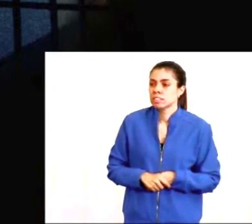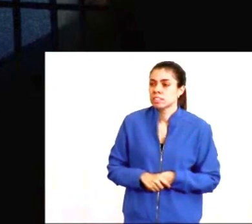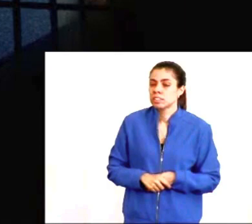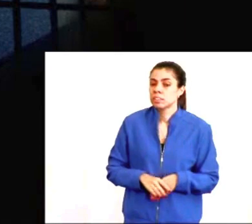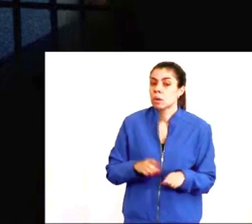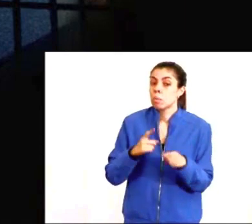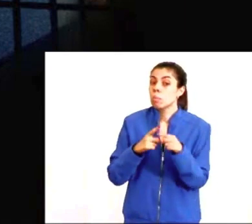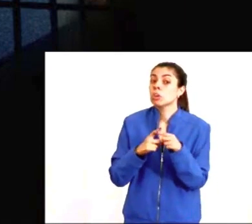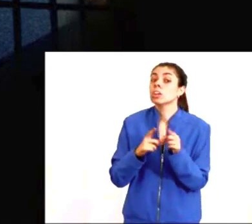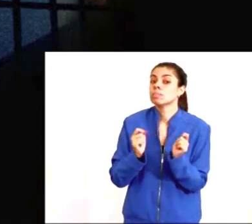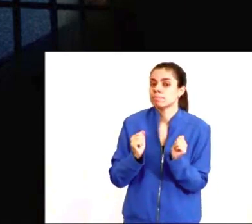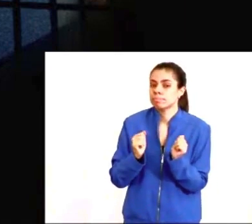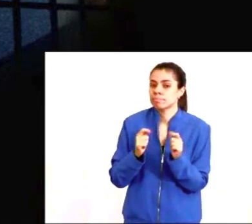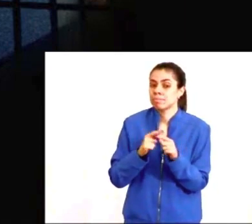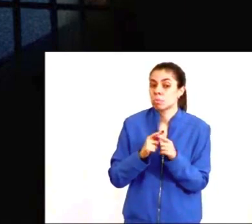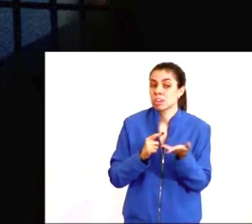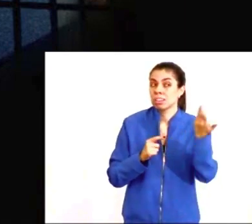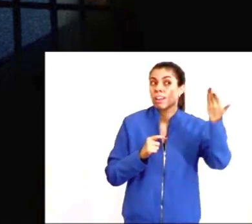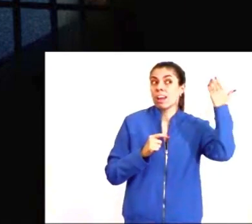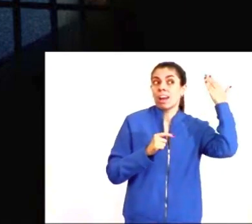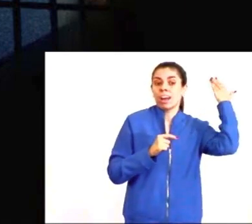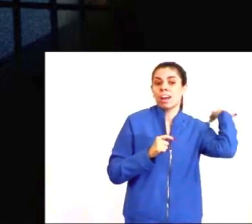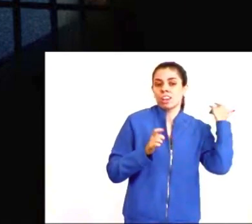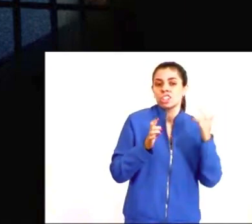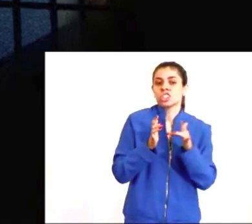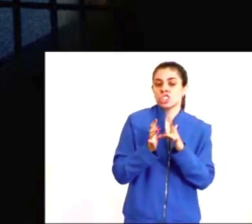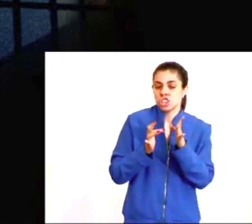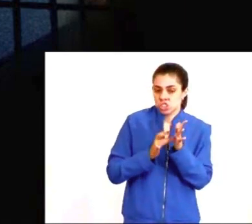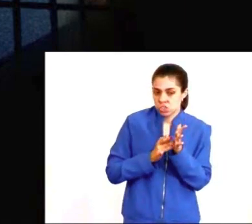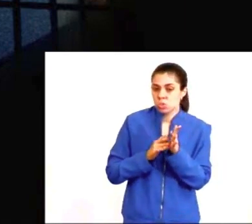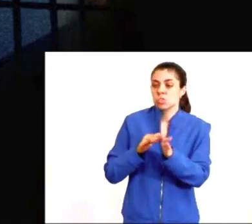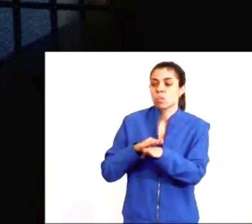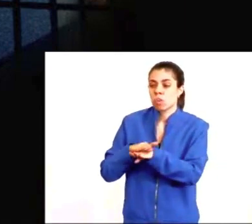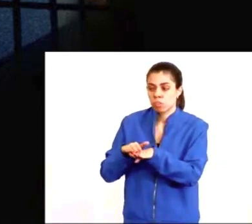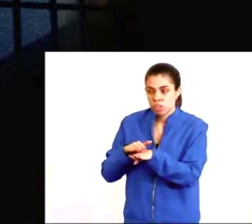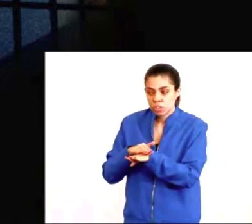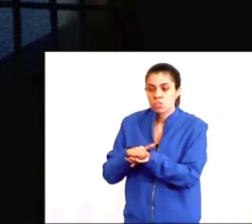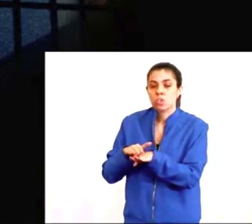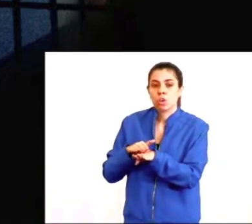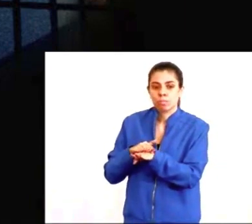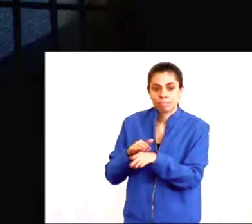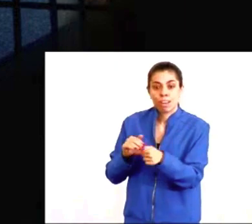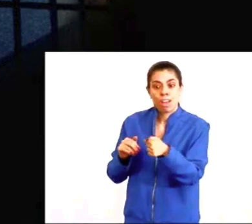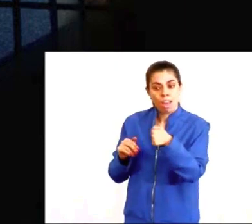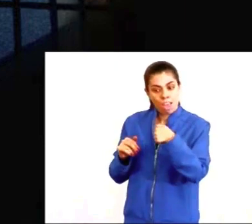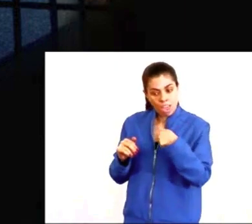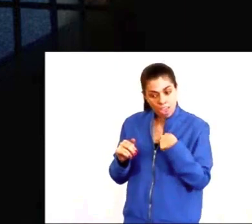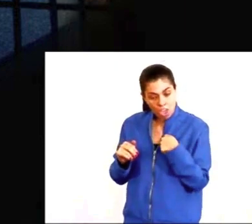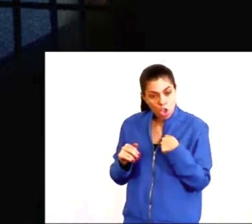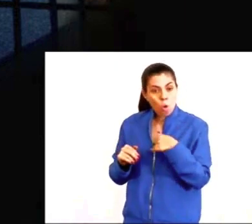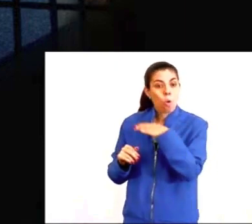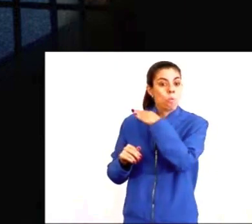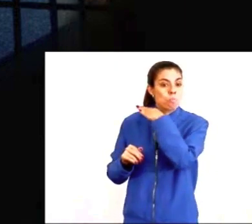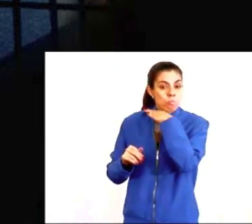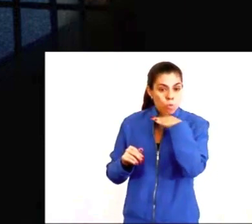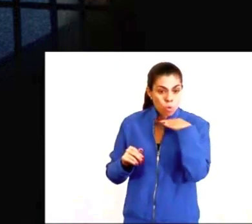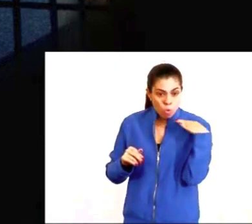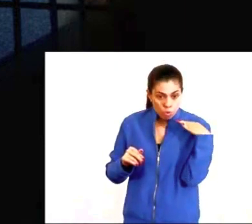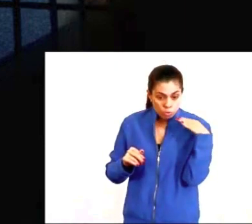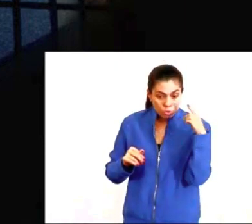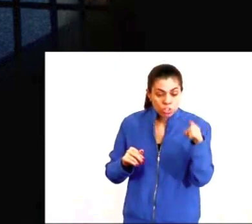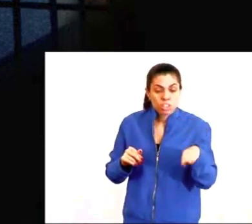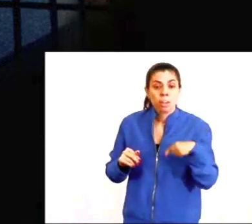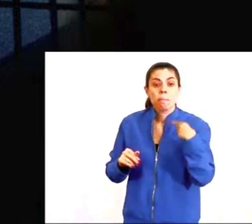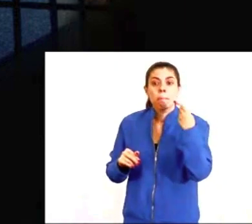morto, mas ressuscitarei, e então irei para a Galileia e esperarei vocês, lá na Galileia esperarei